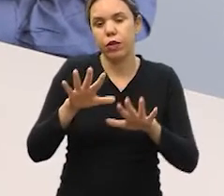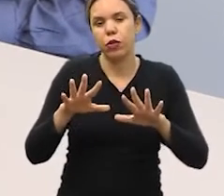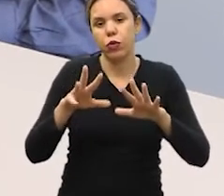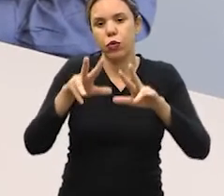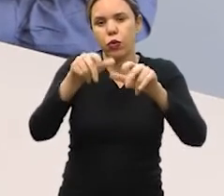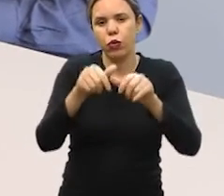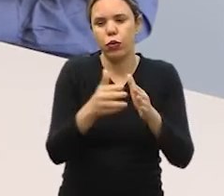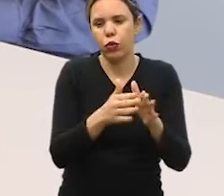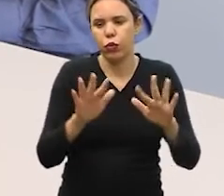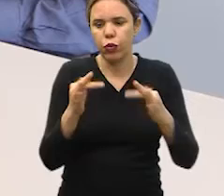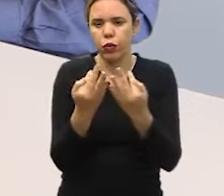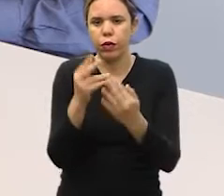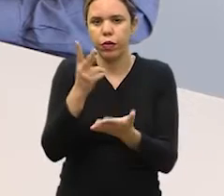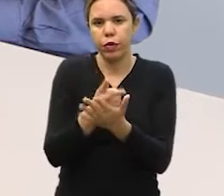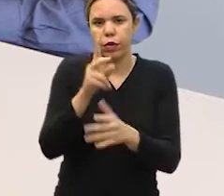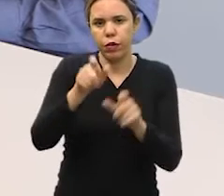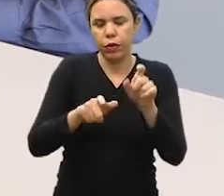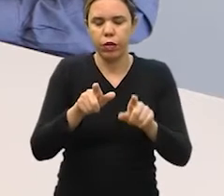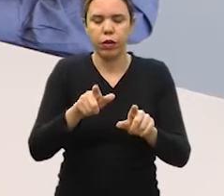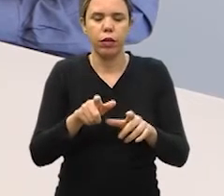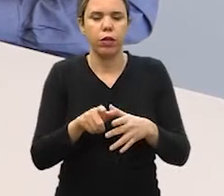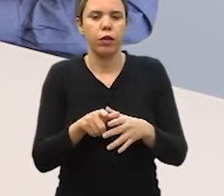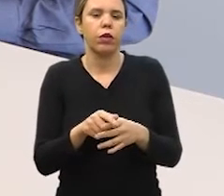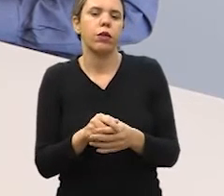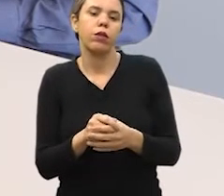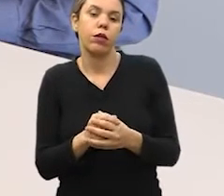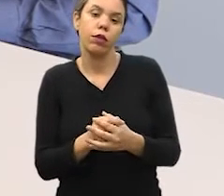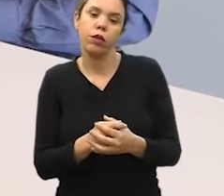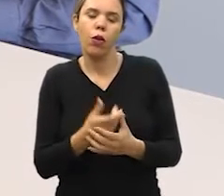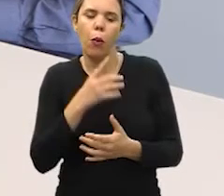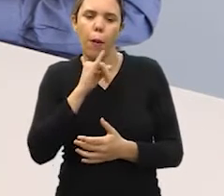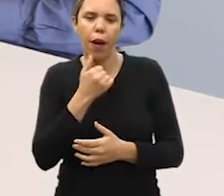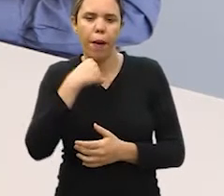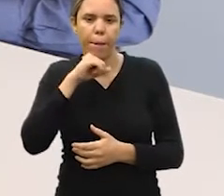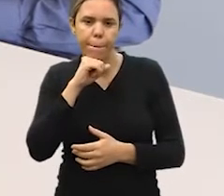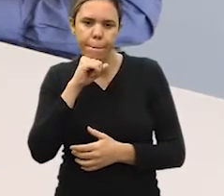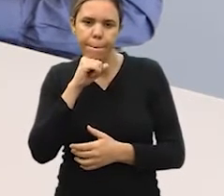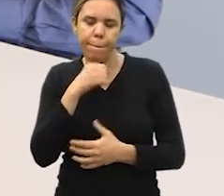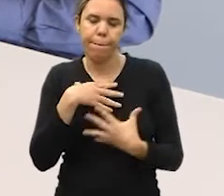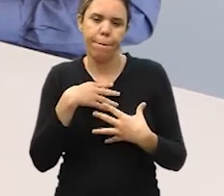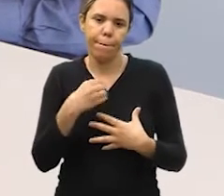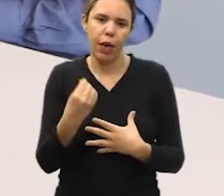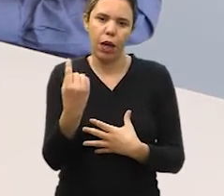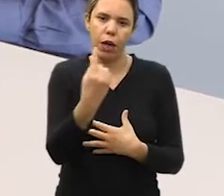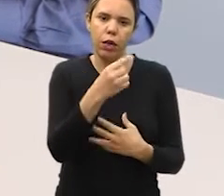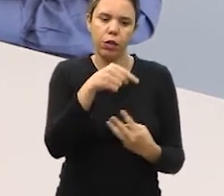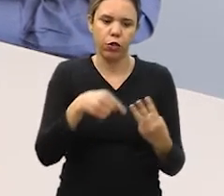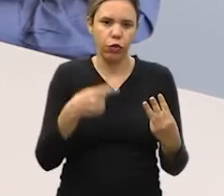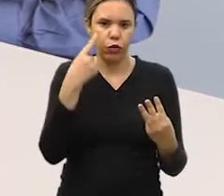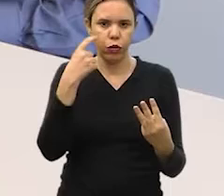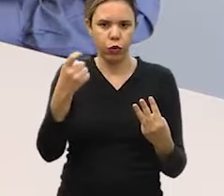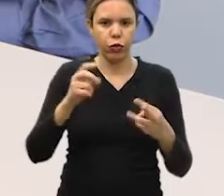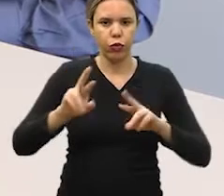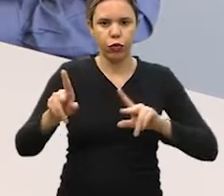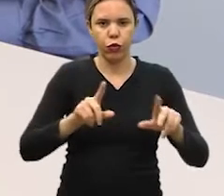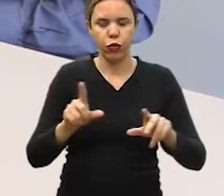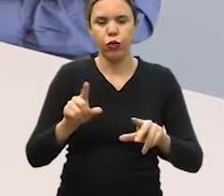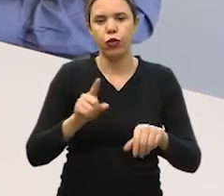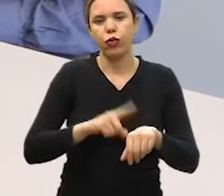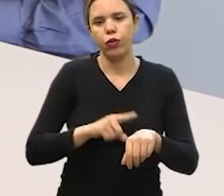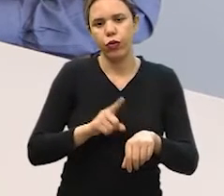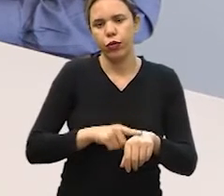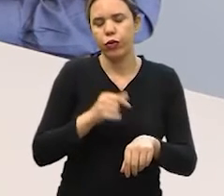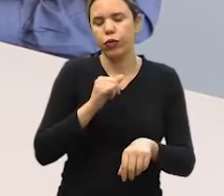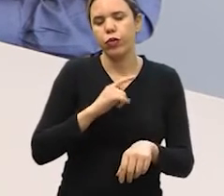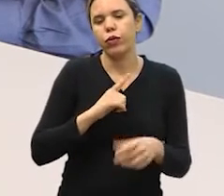todos estejam na mesma família, às vezes o pai, a mãe, o filho, cada um tem um interesse diferente na hora